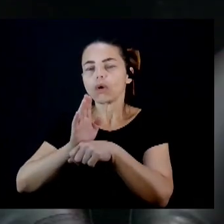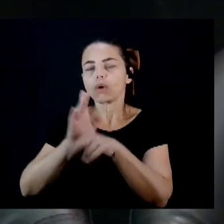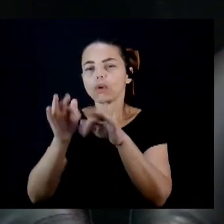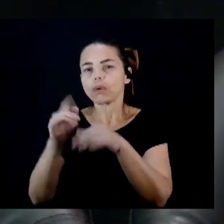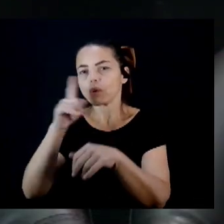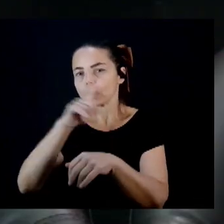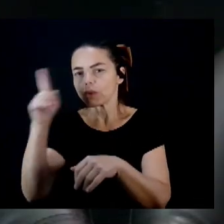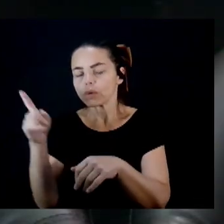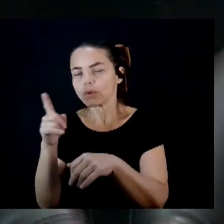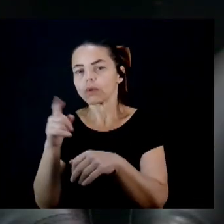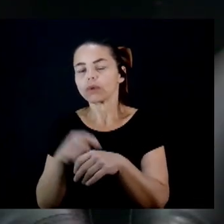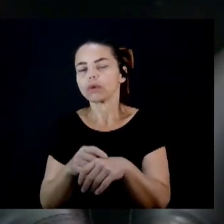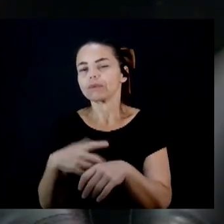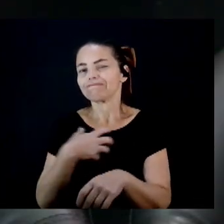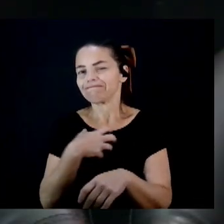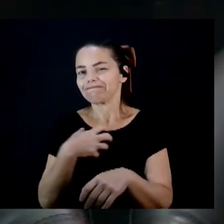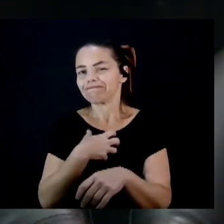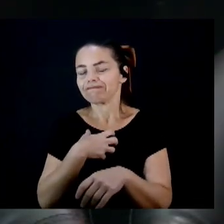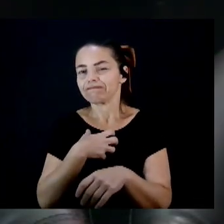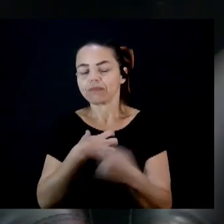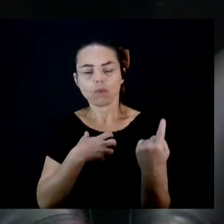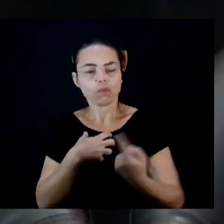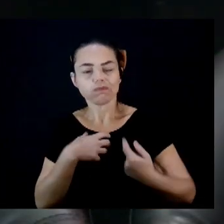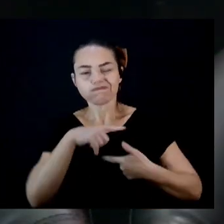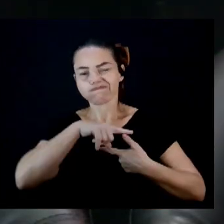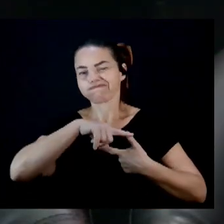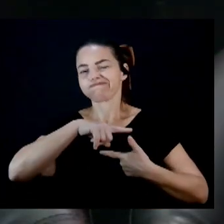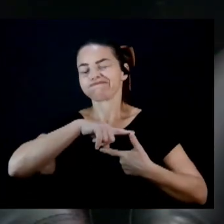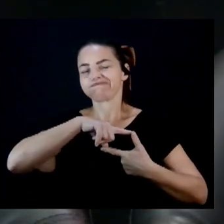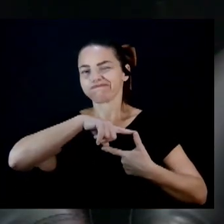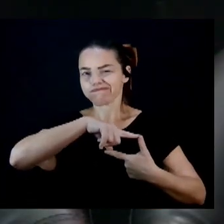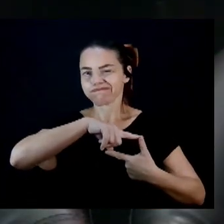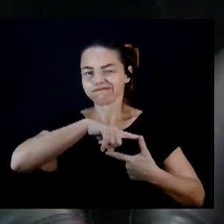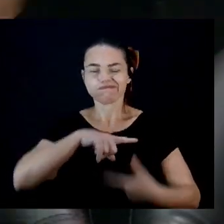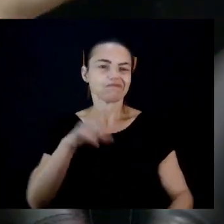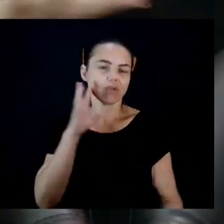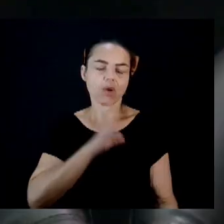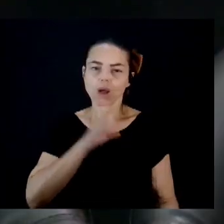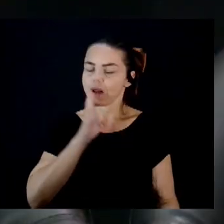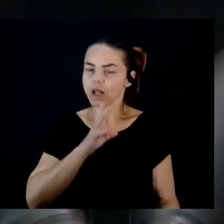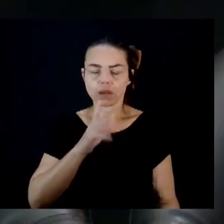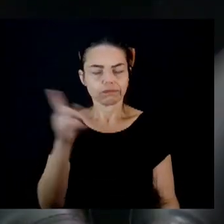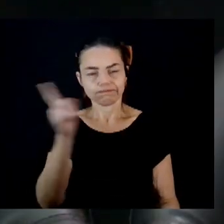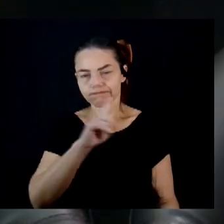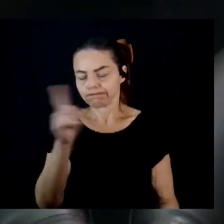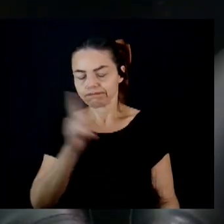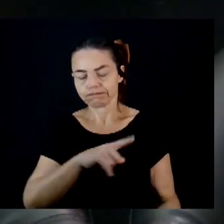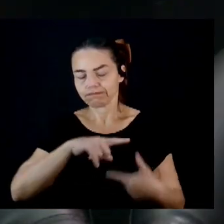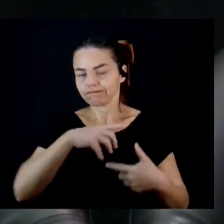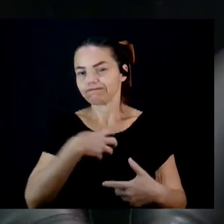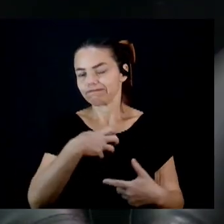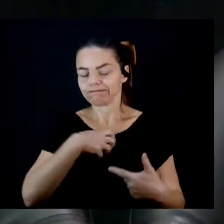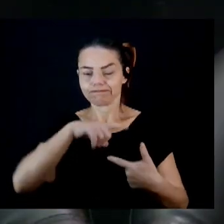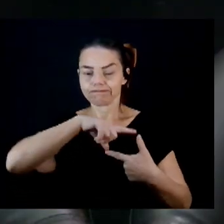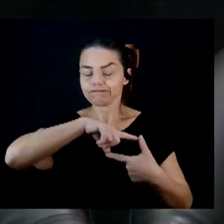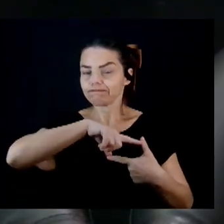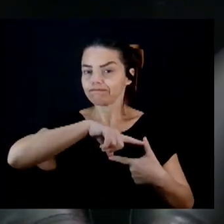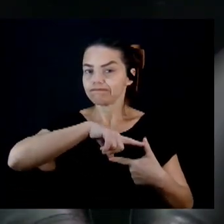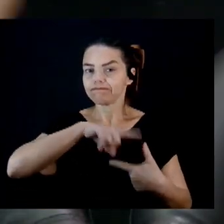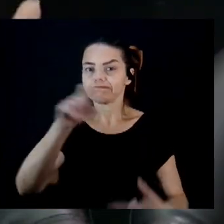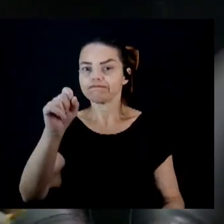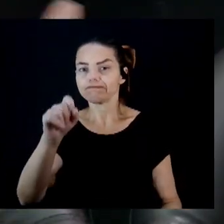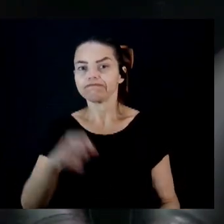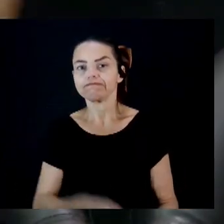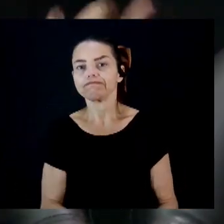Pode ser um sintoma de uma solidão, entende? Pode ser um sintoma. pode ser um sintoma, inclusive, de que